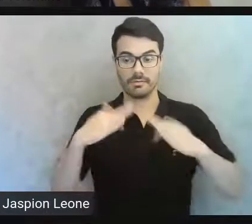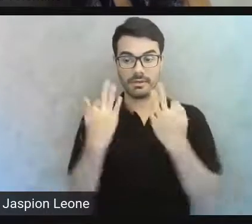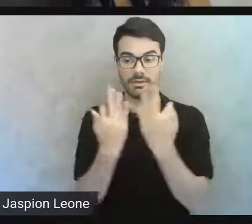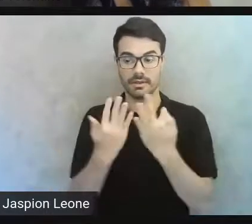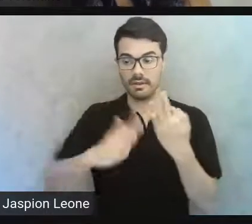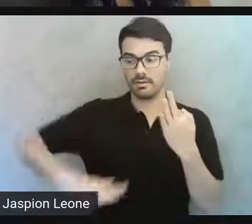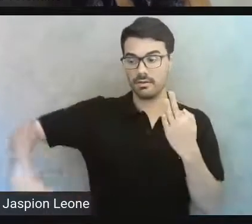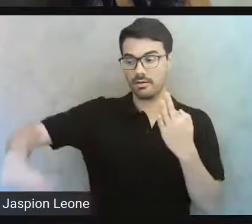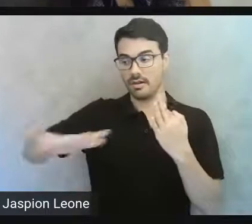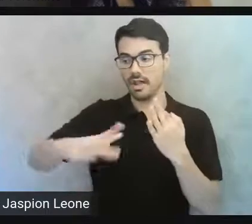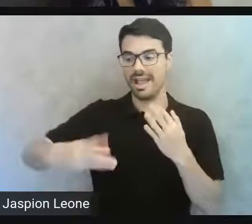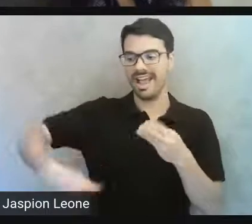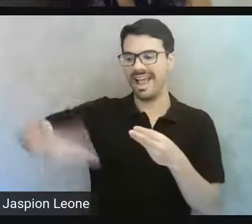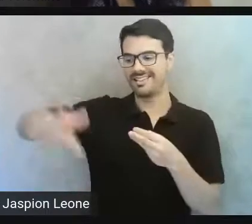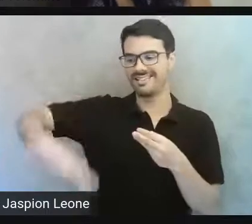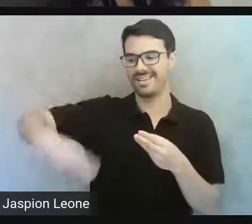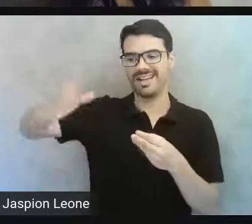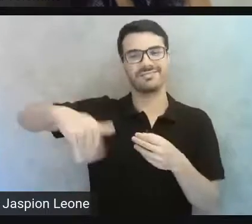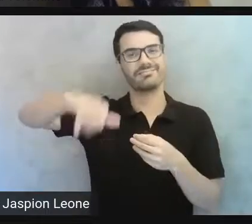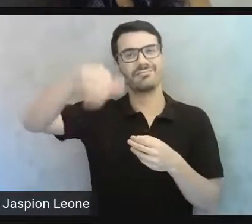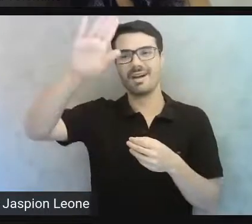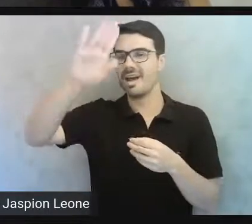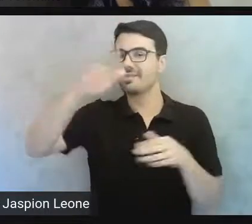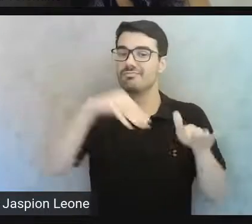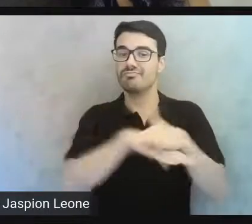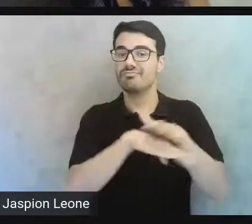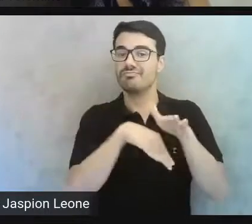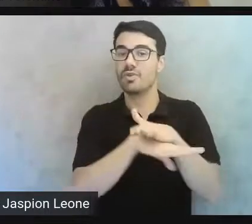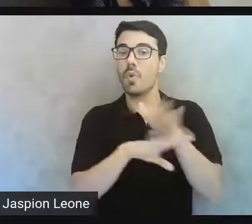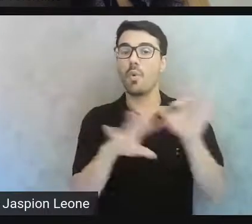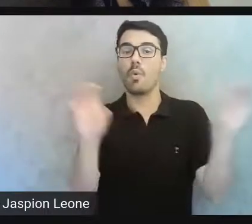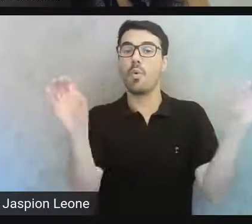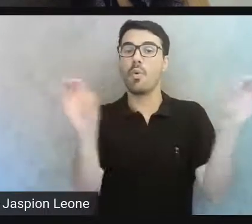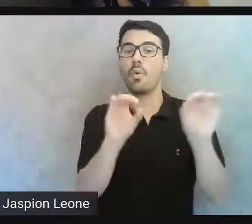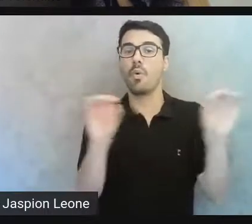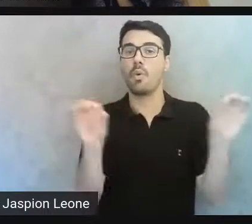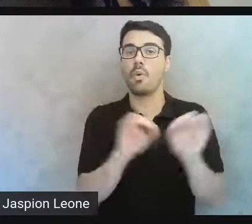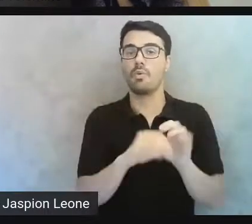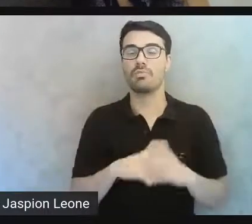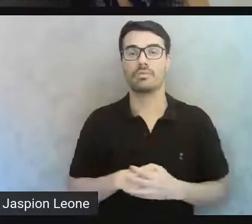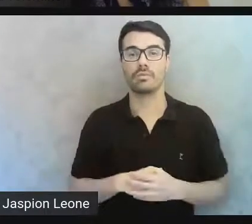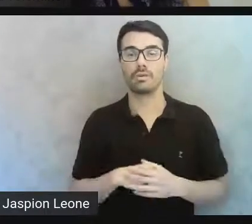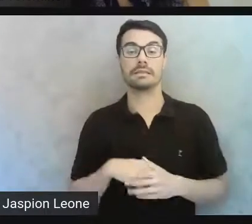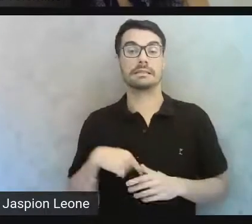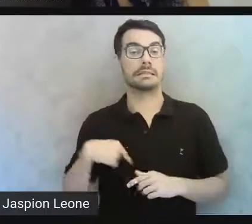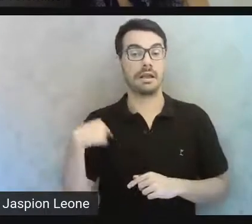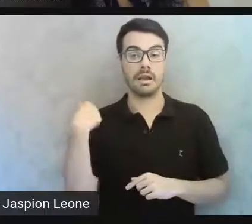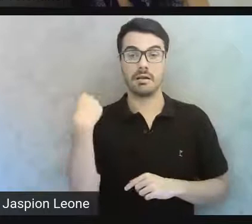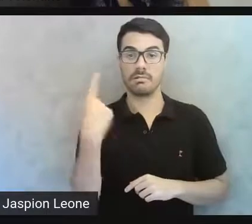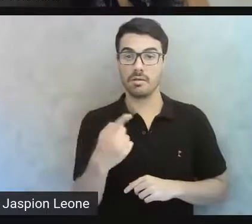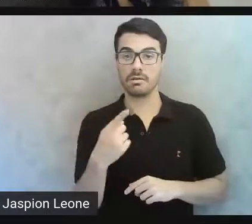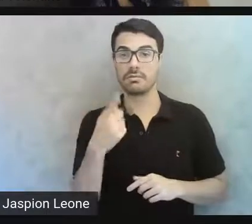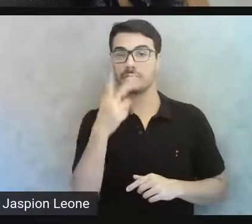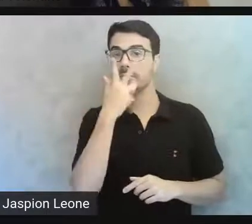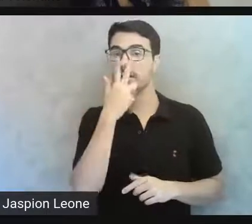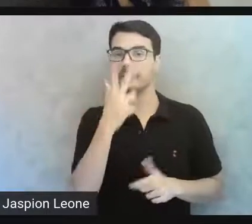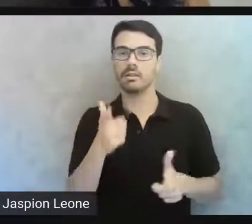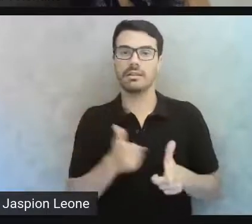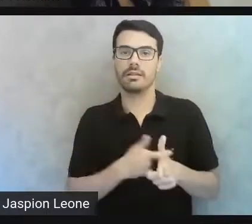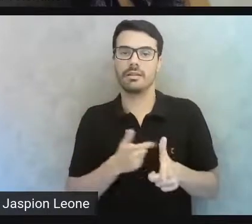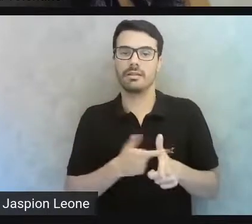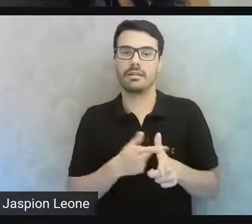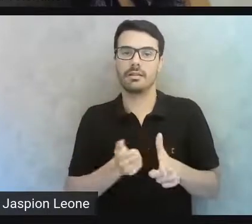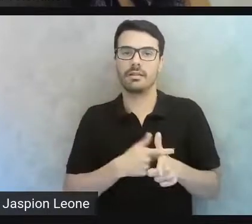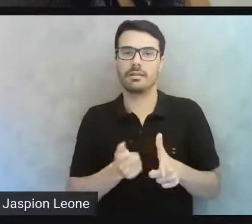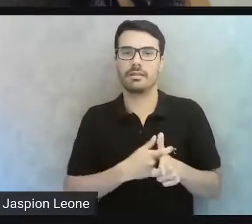vezes até gasta um pouquinho mais do que ganha e acaba se colocando em situações muito complicadas, de endividamento. Então, eu acho que